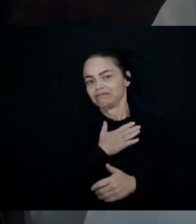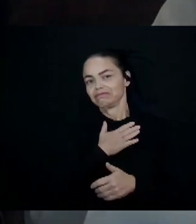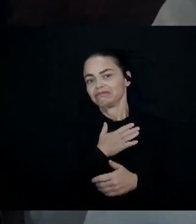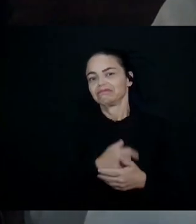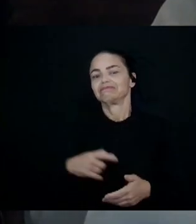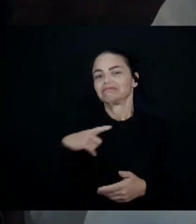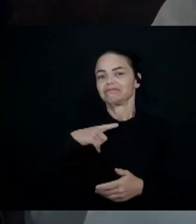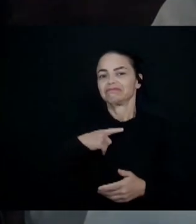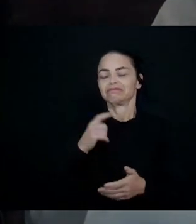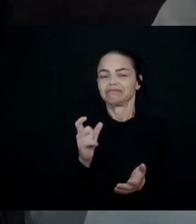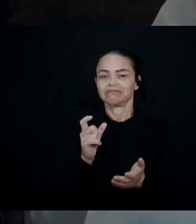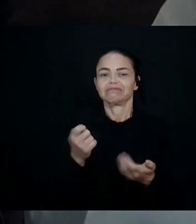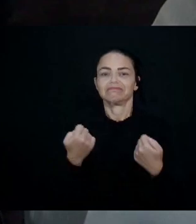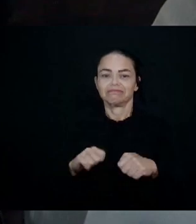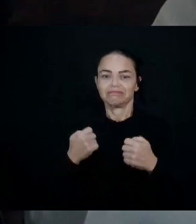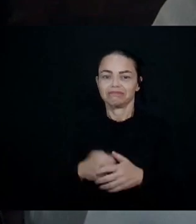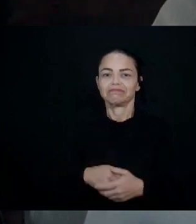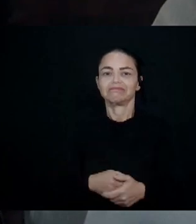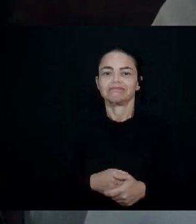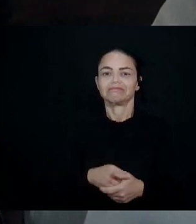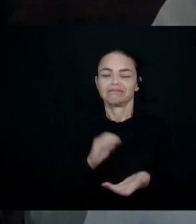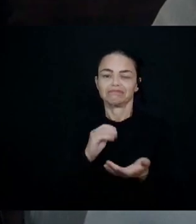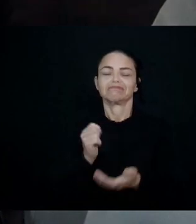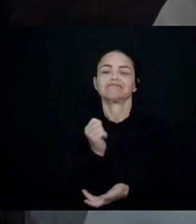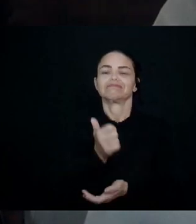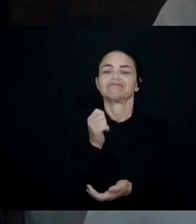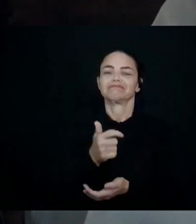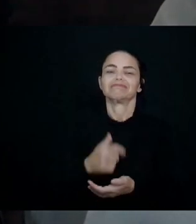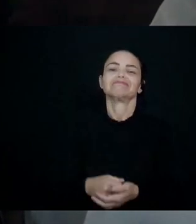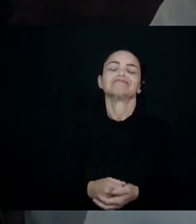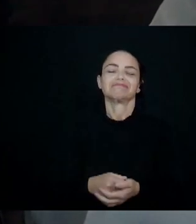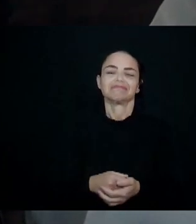figurinhas que eu preciso. Uau. Falta pouco, tá aí para isso.